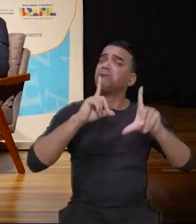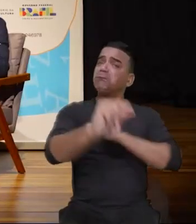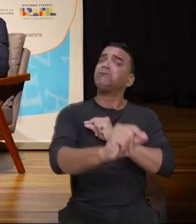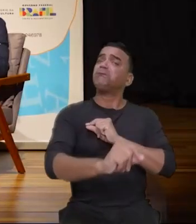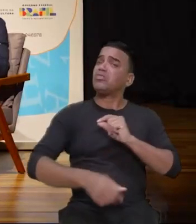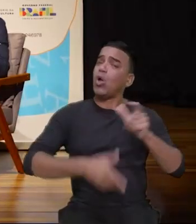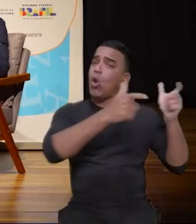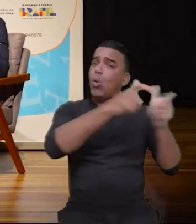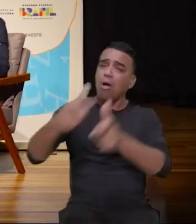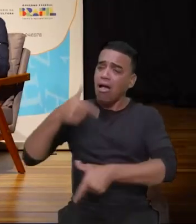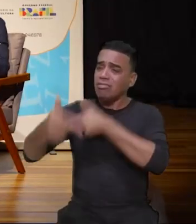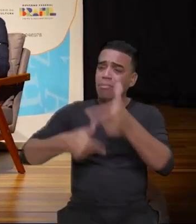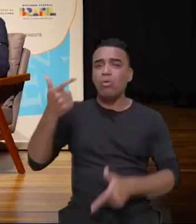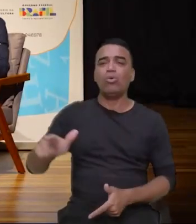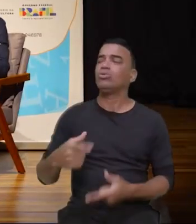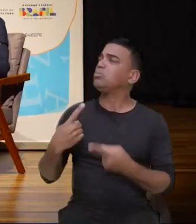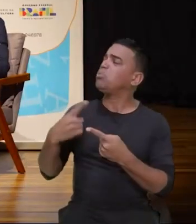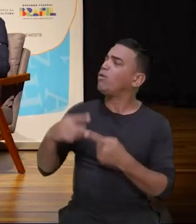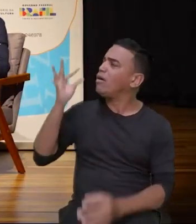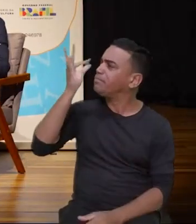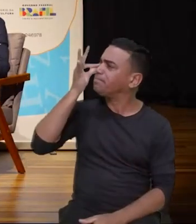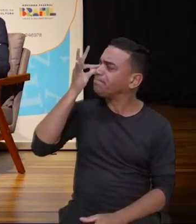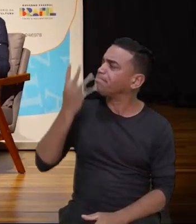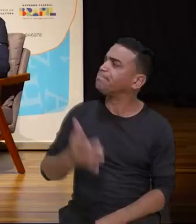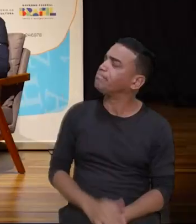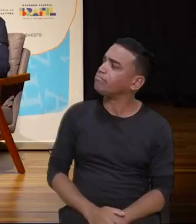e trabalhos? Por que, Conceição?